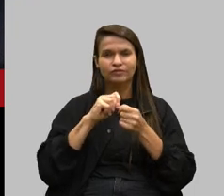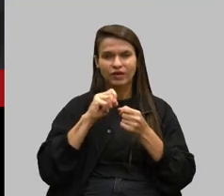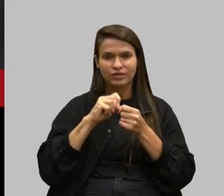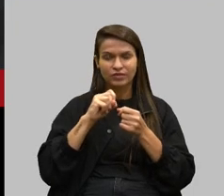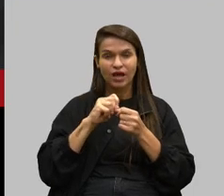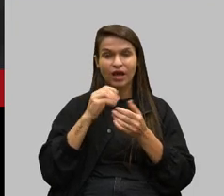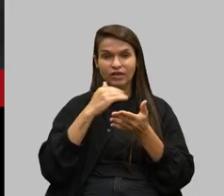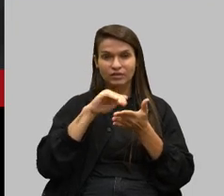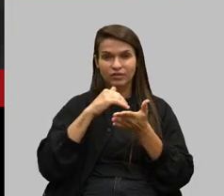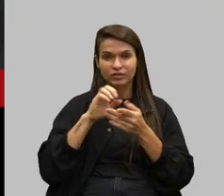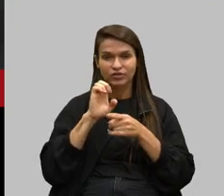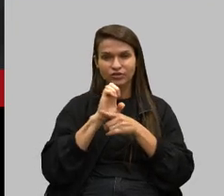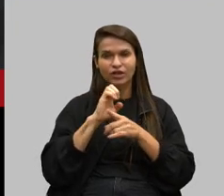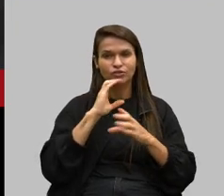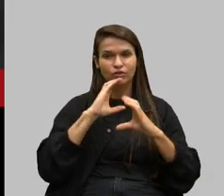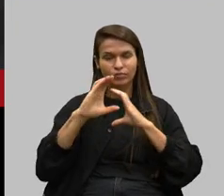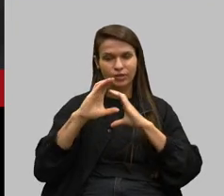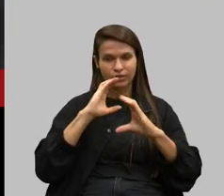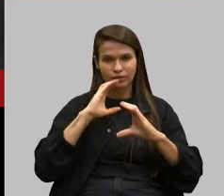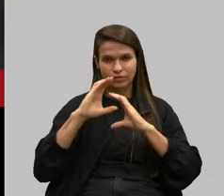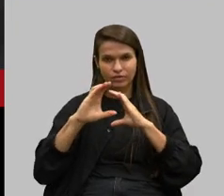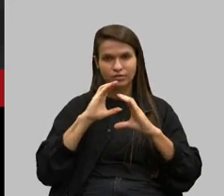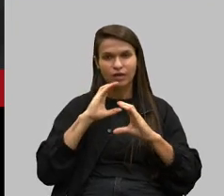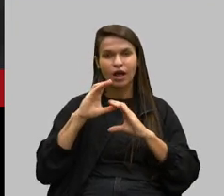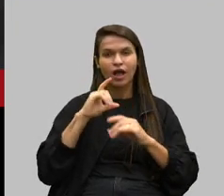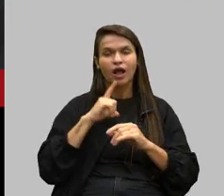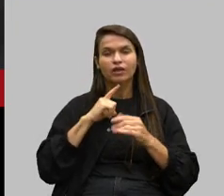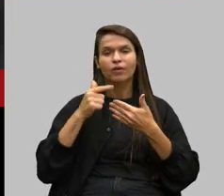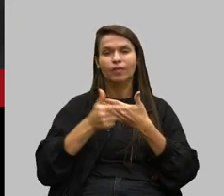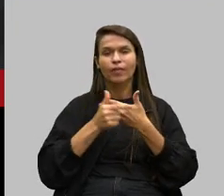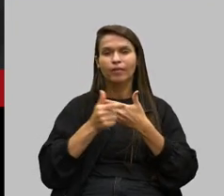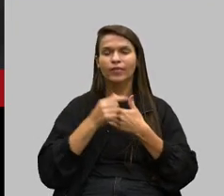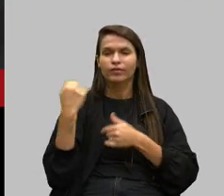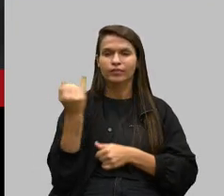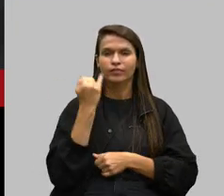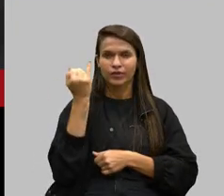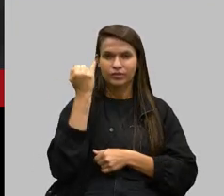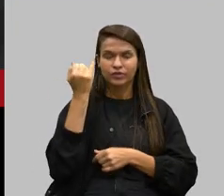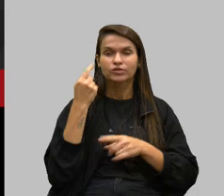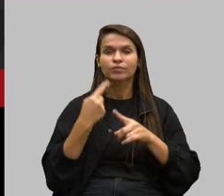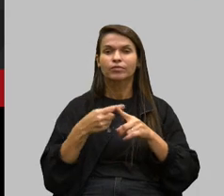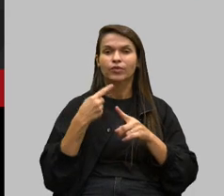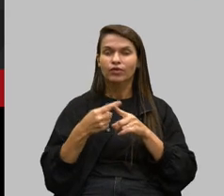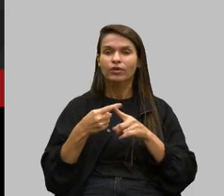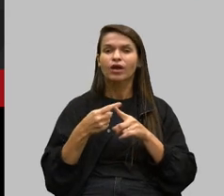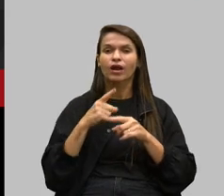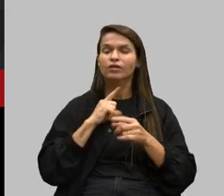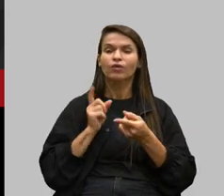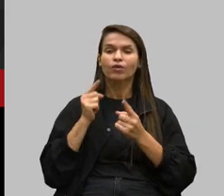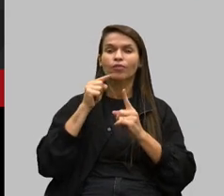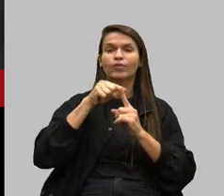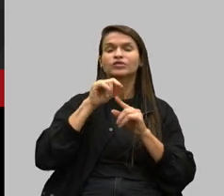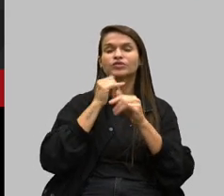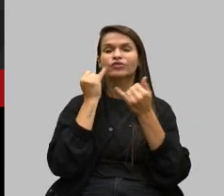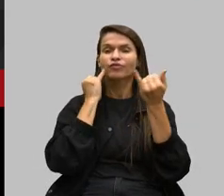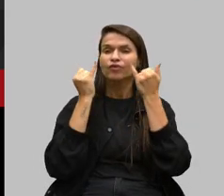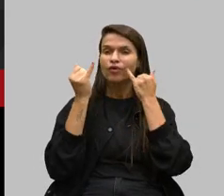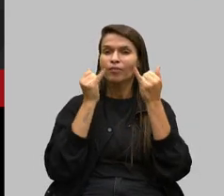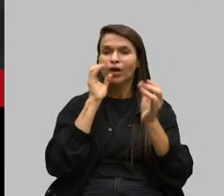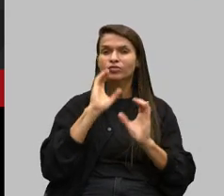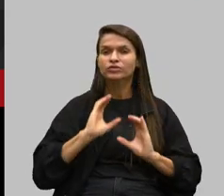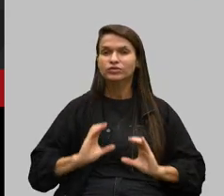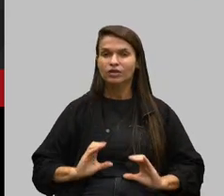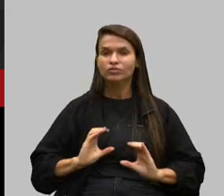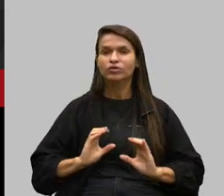Secretaria de Estado de comunicação ela tem um papel fundamental porque ela serve para informar os cidadãos e